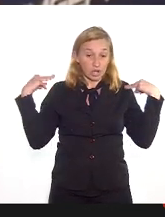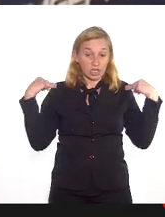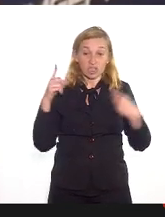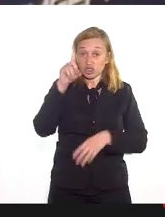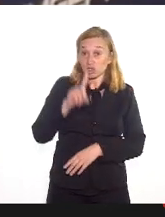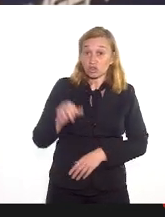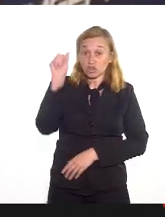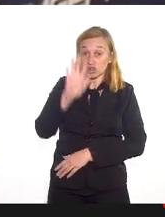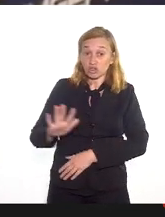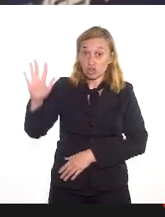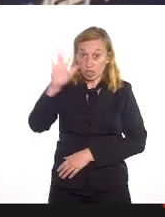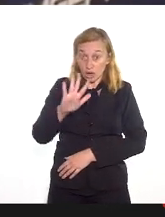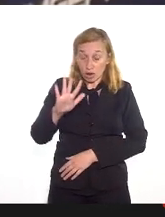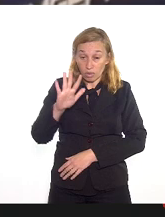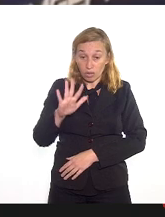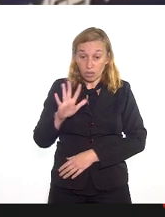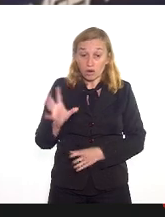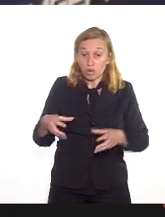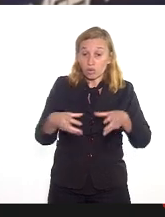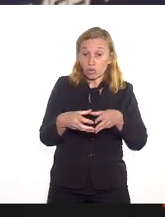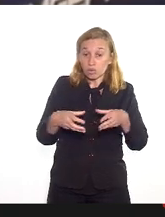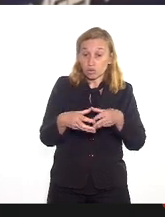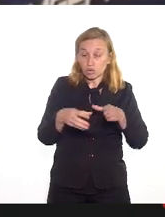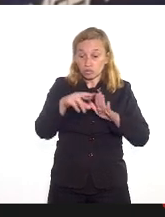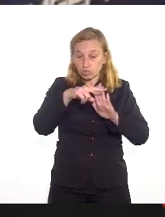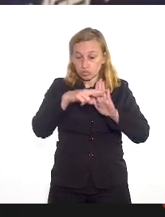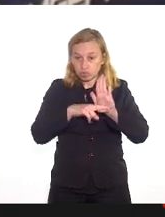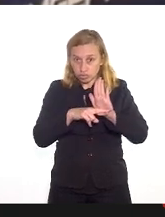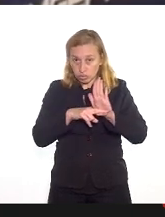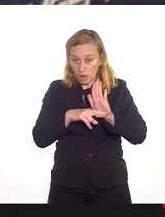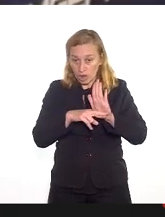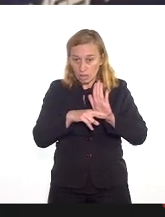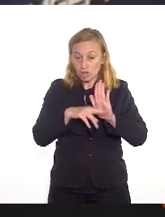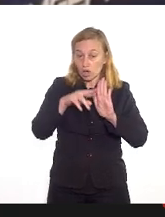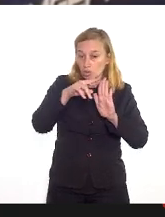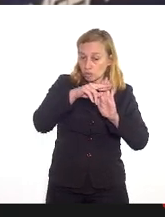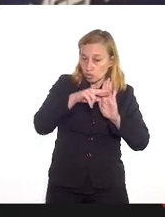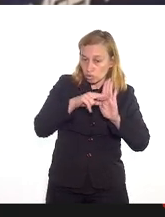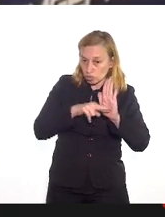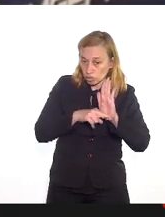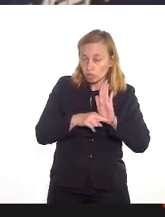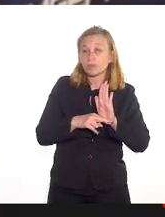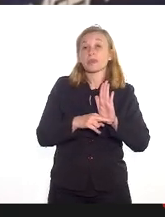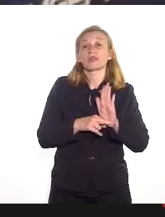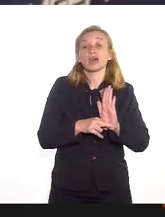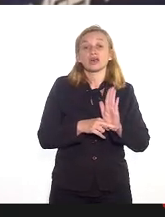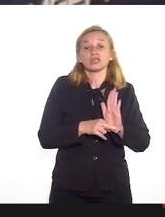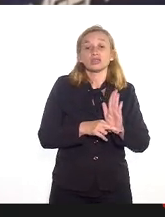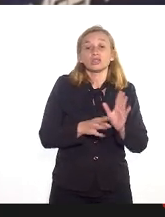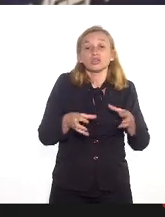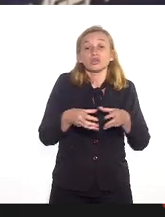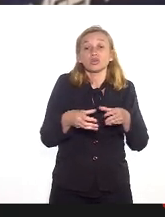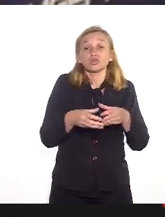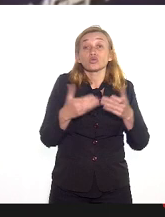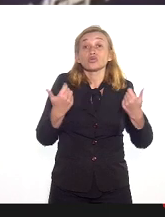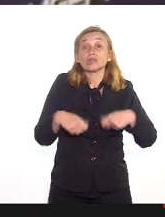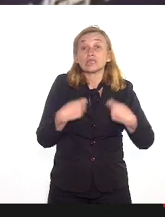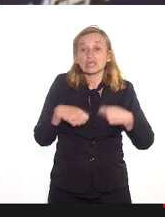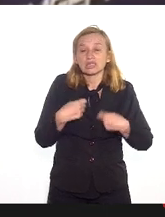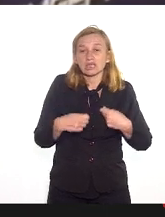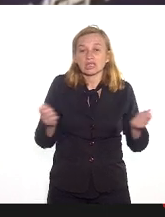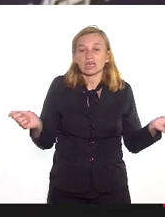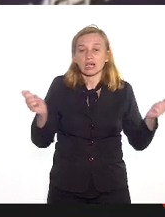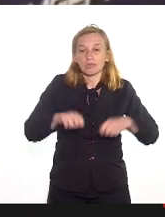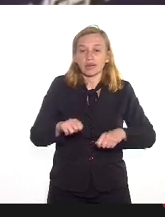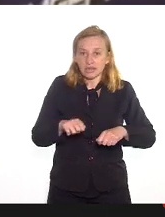do Material, um conjunto de requisitos, um conjunto de normas, e um conjunto de necessidades, de